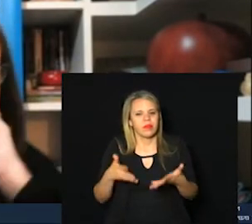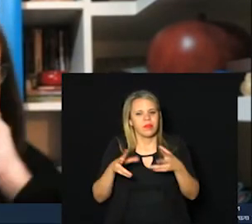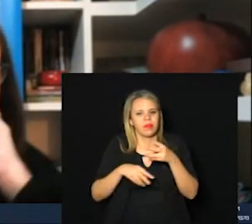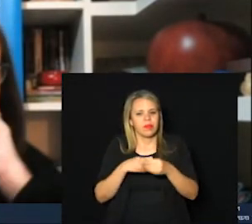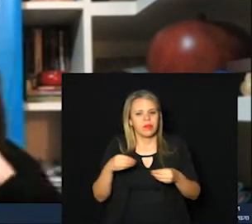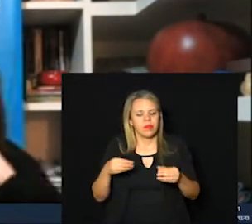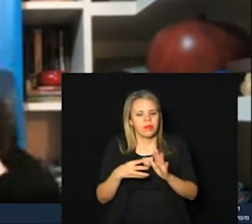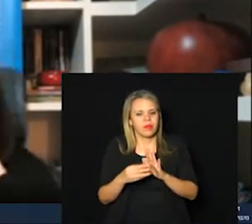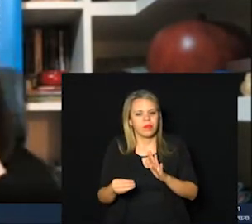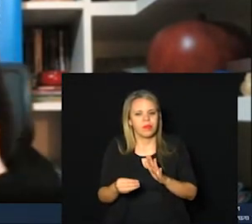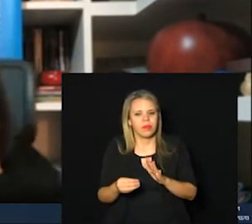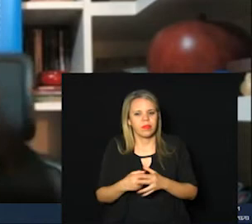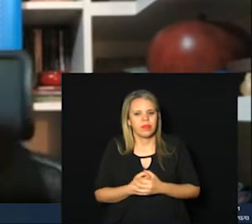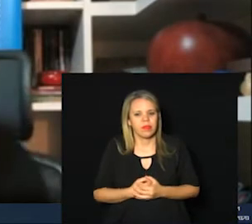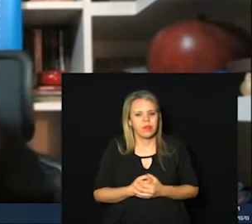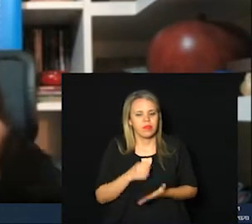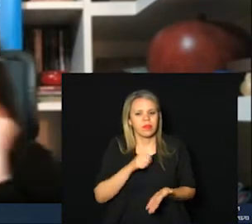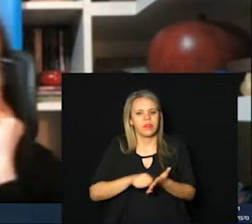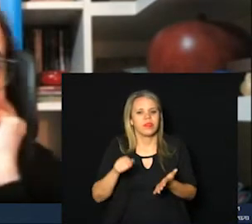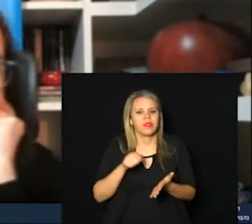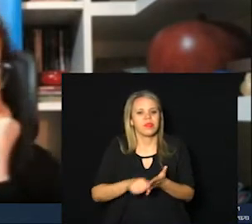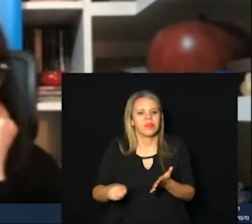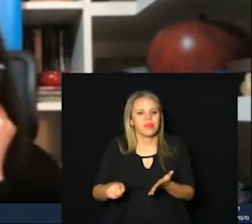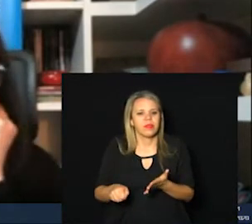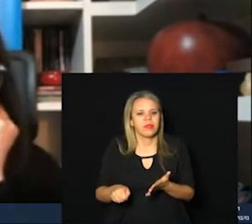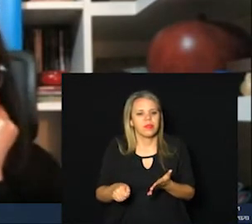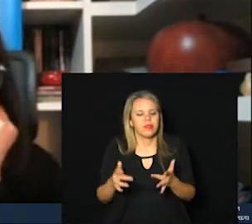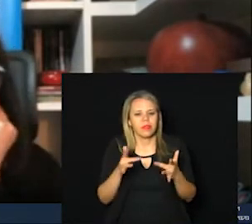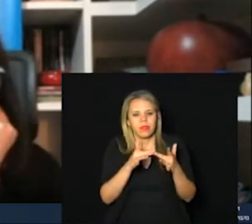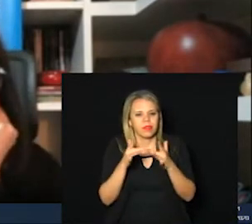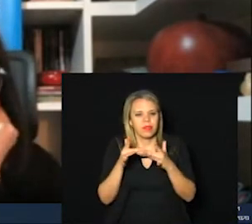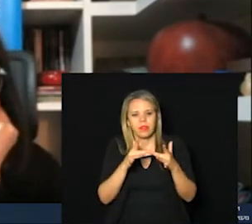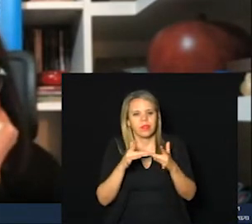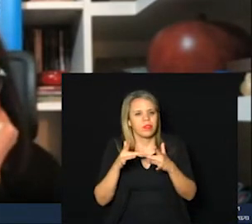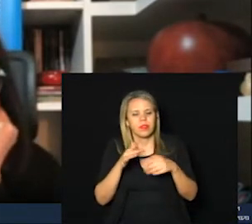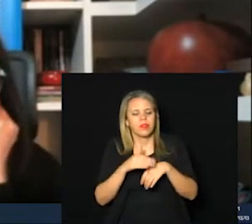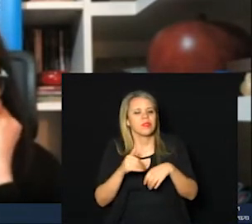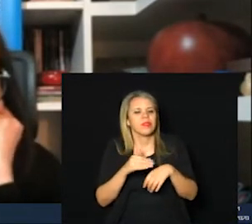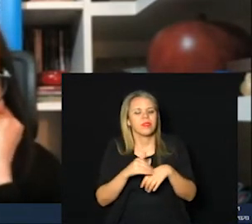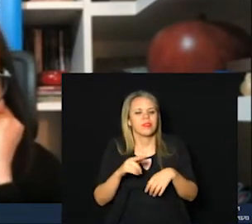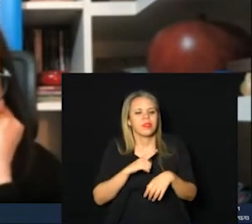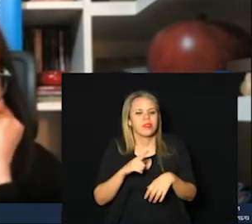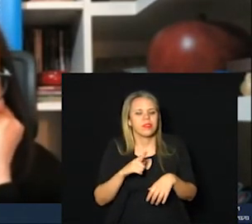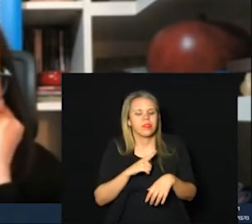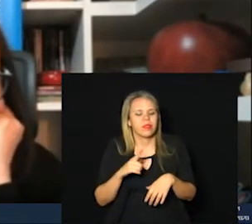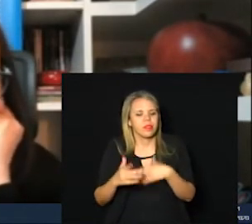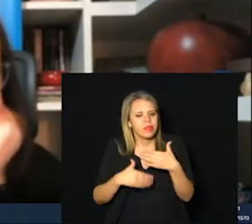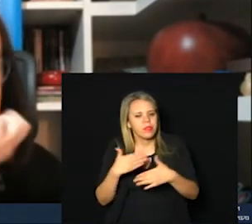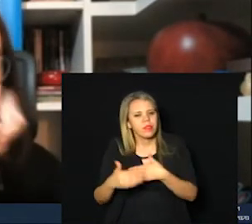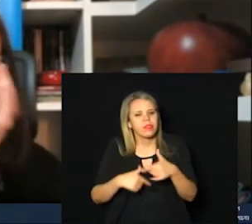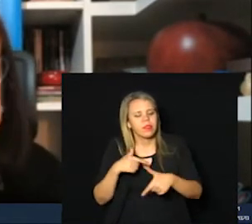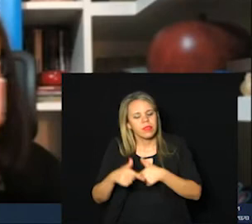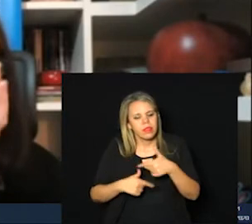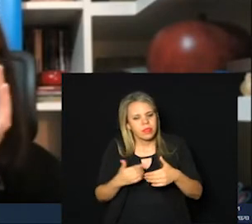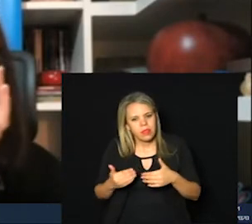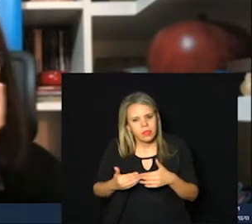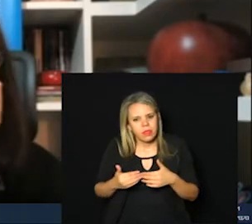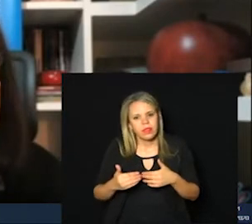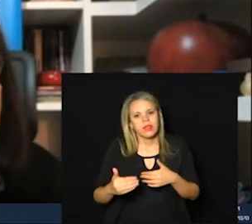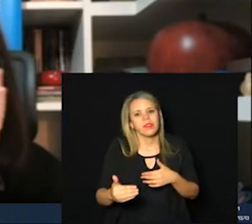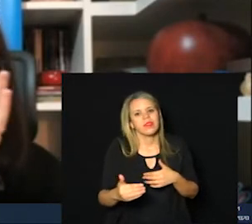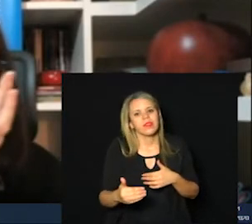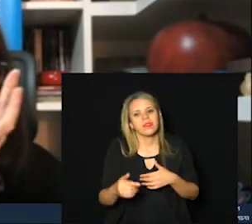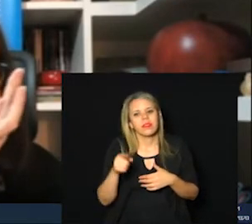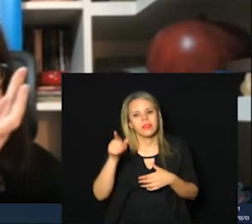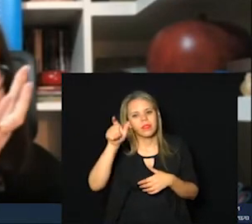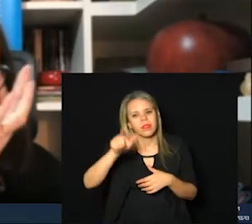também a ser escrito através desses contatos, desses afetos que eu tenho tido ao longo do meu caminho. Então, você é uma das